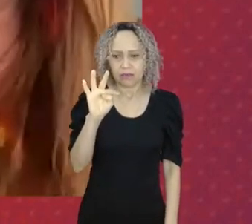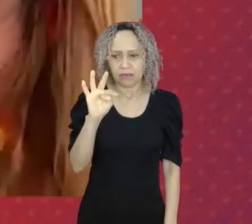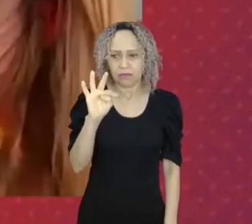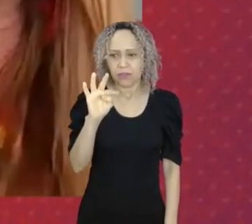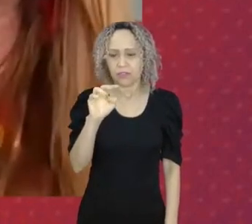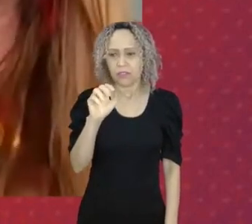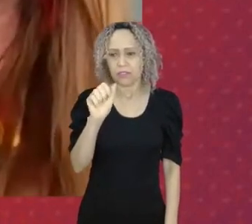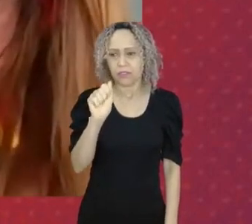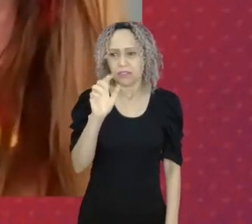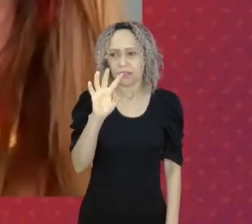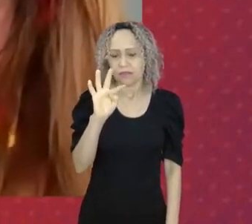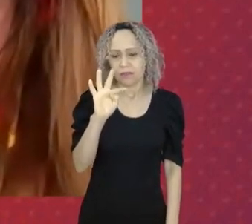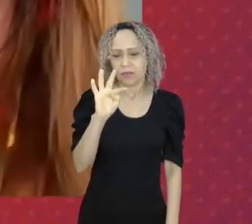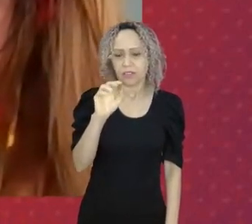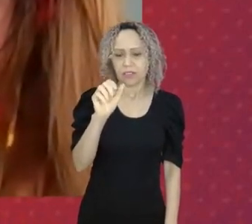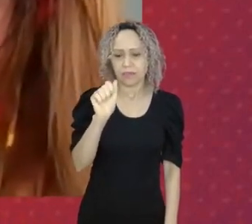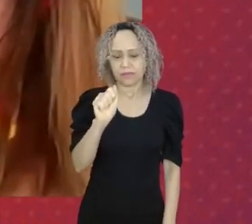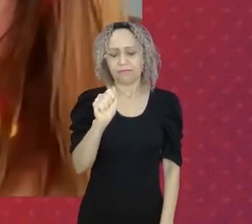precisar de um parto.